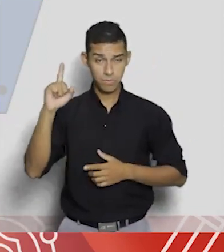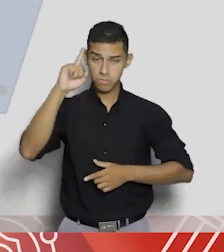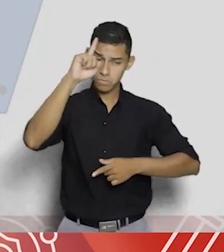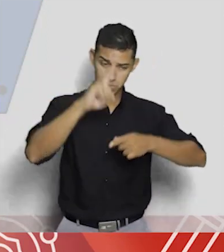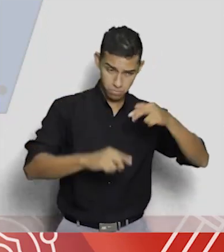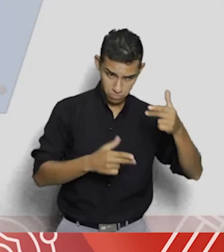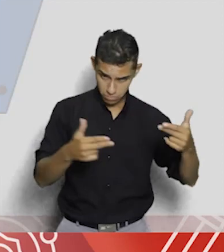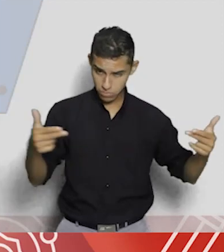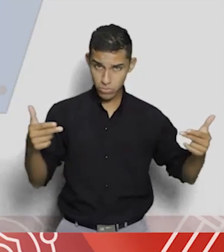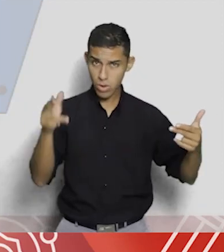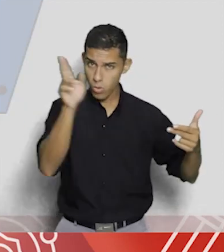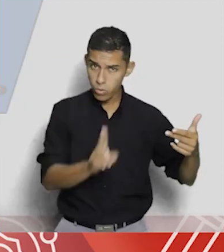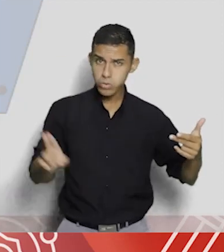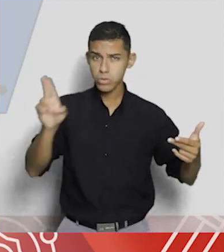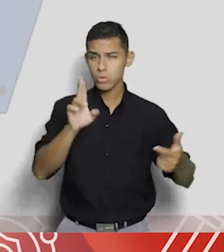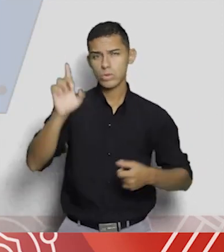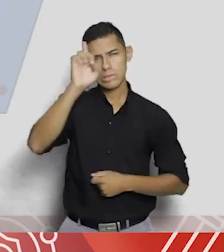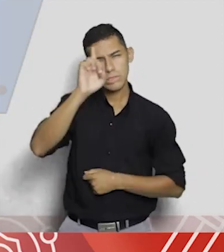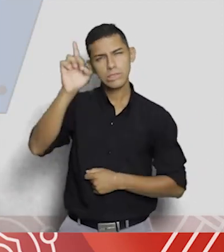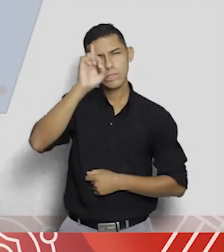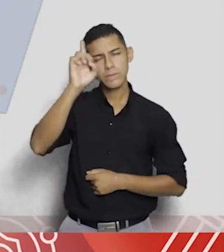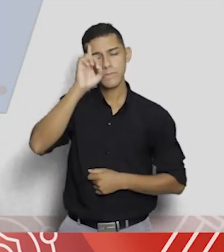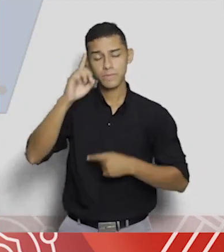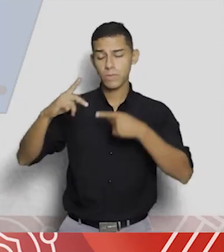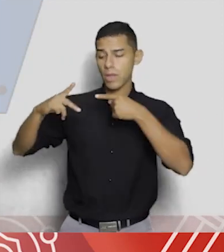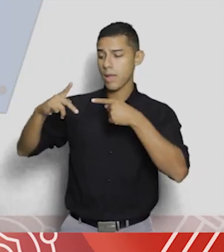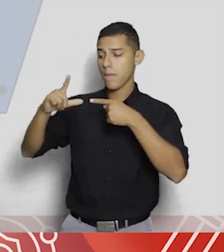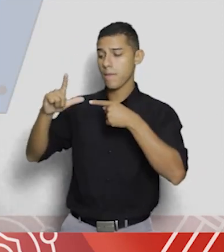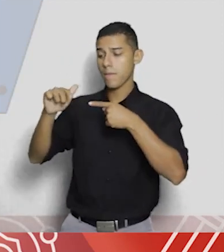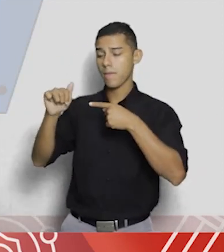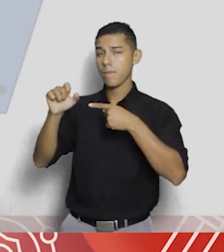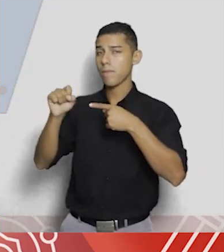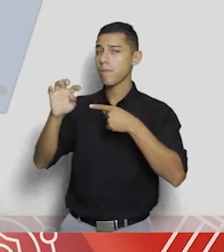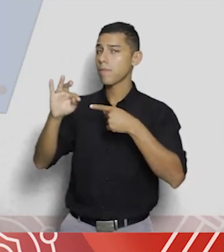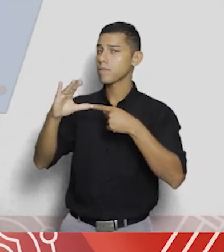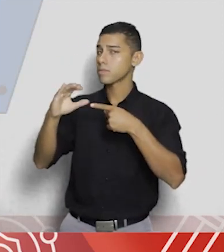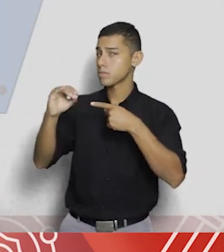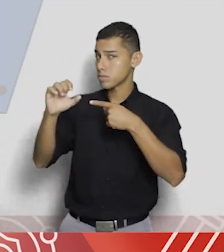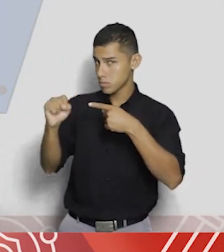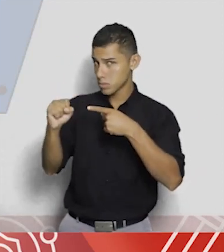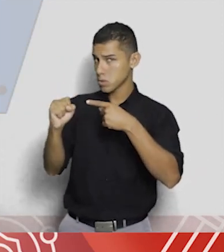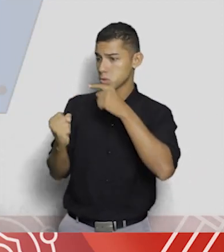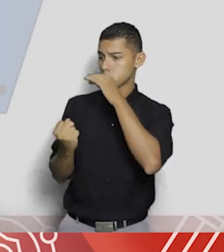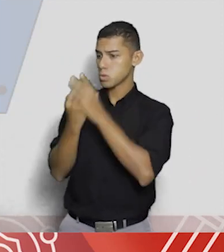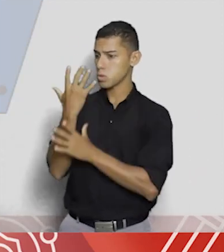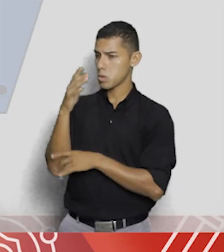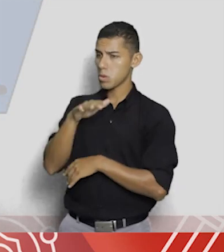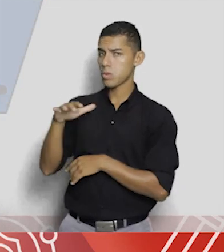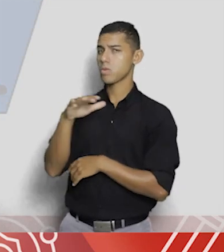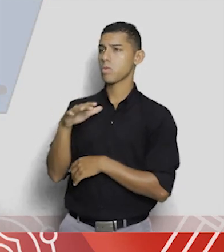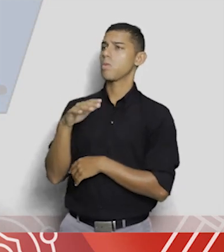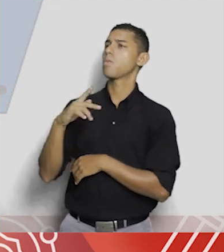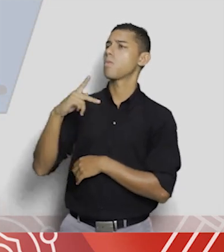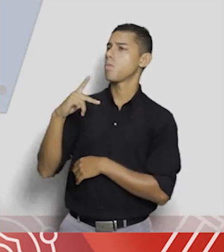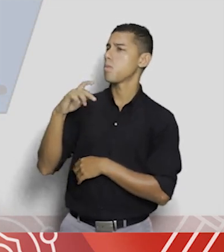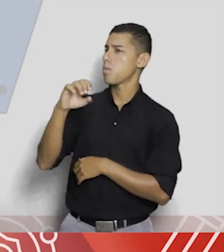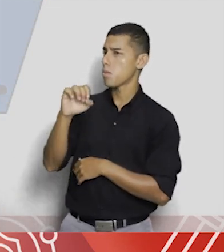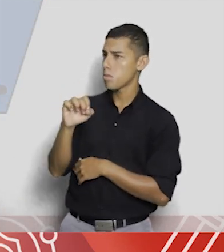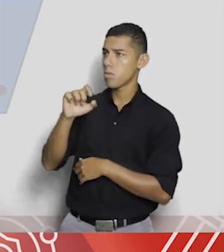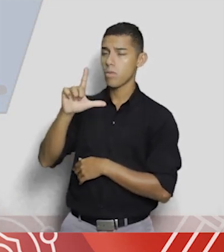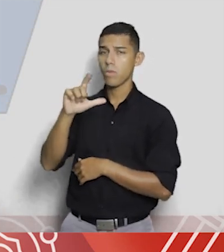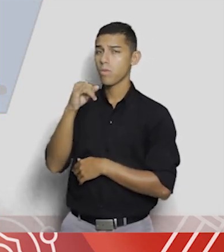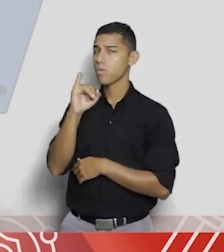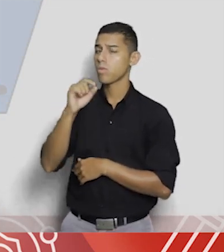dia, destacam-se os plásticos constituídos por polímeros. A consequência de seu